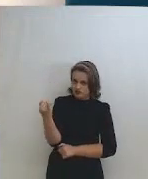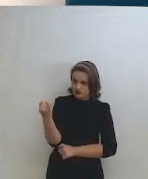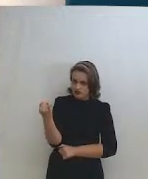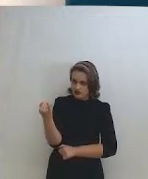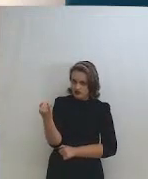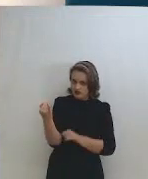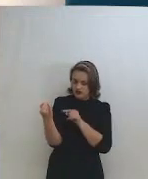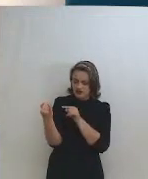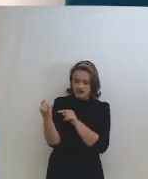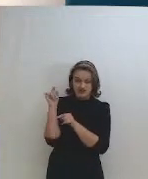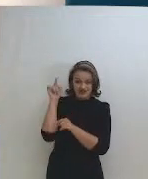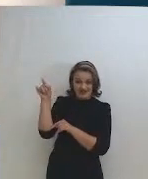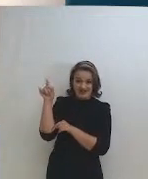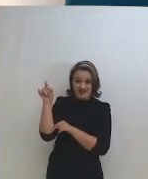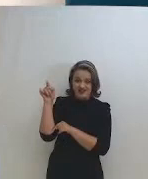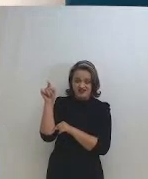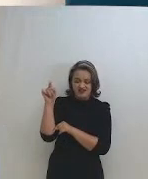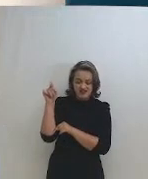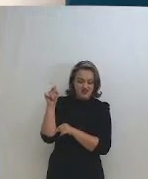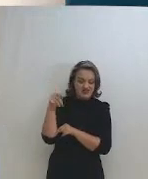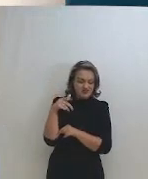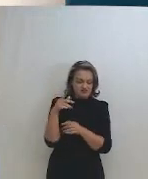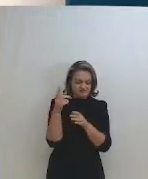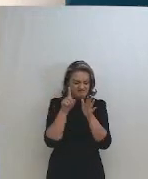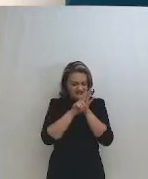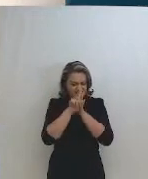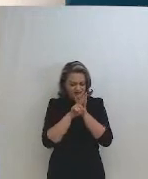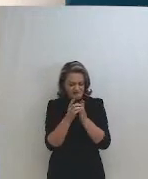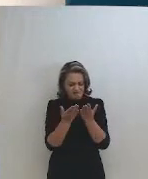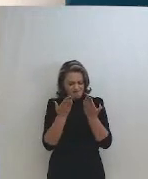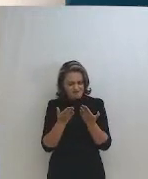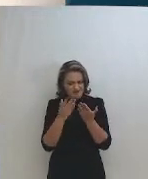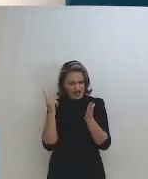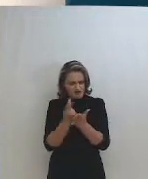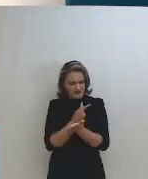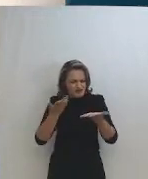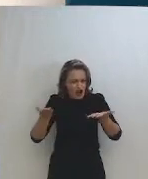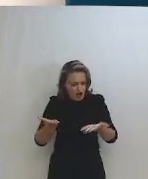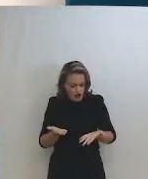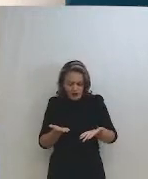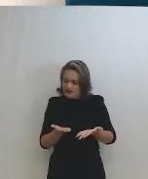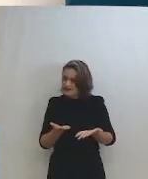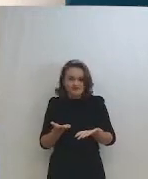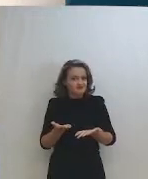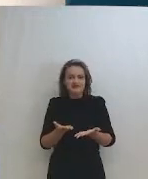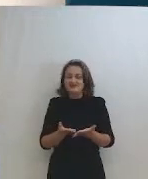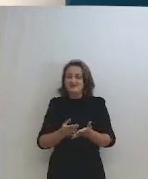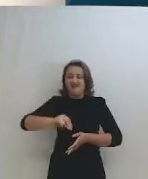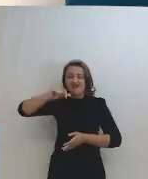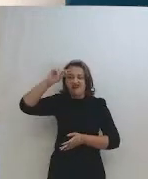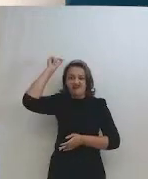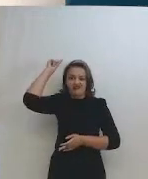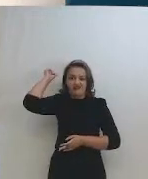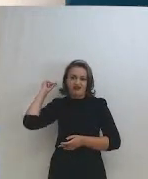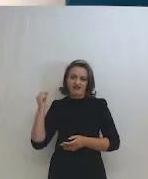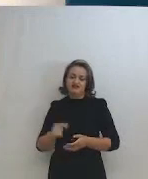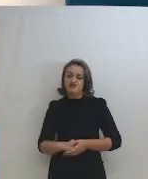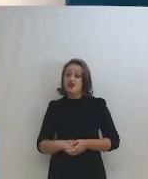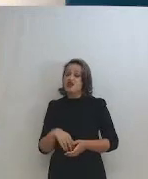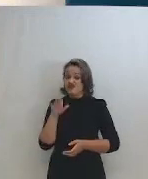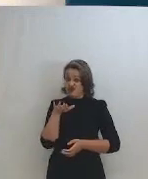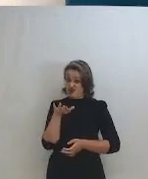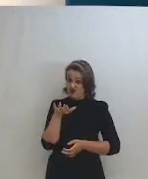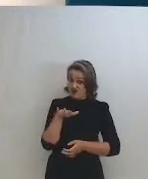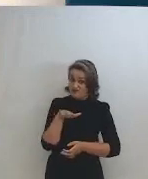não encontrou mais fundamentos atuais para manter a prisão preventiva. E olhe, excelências, que